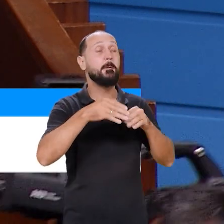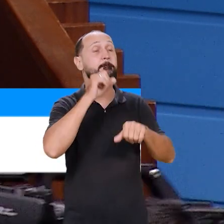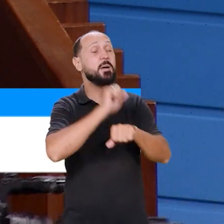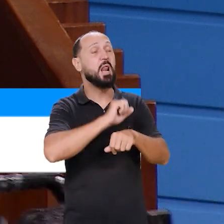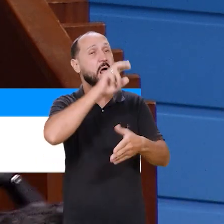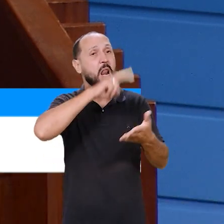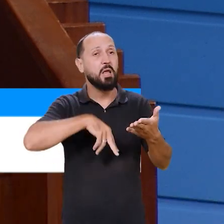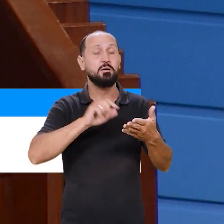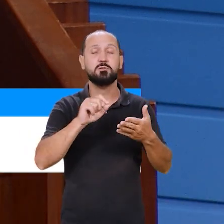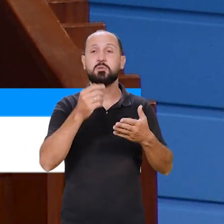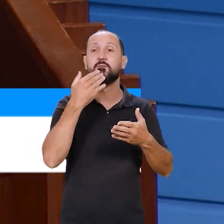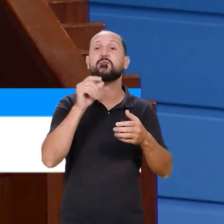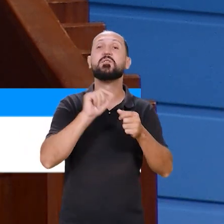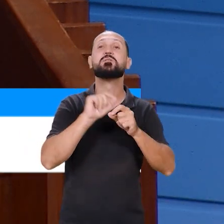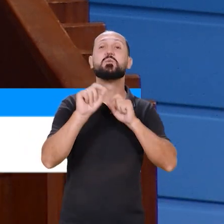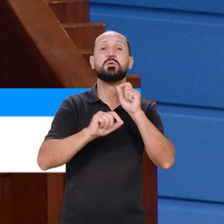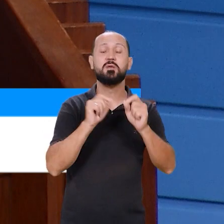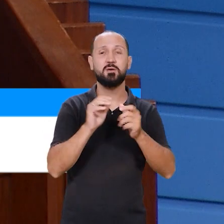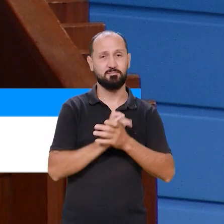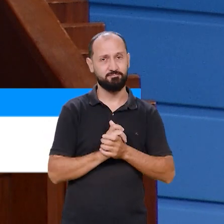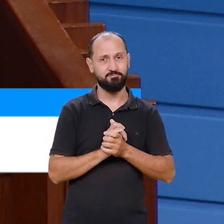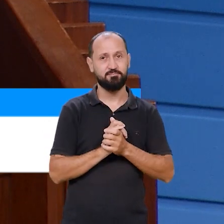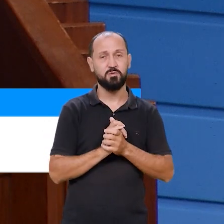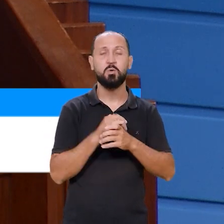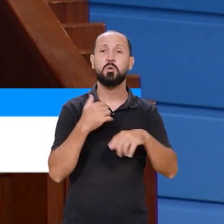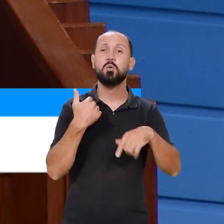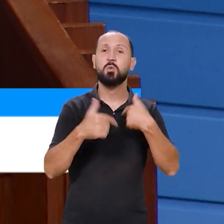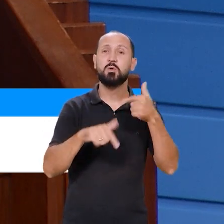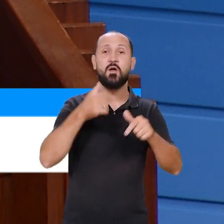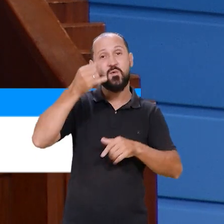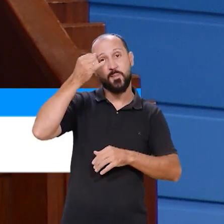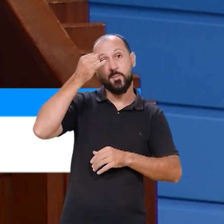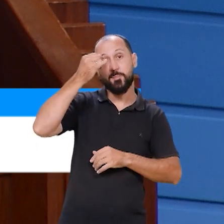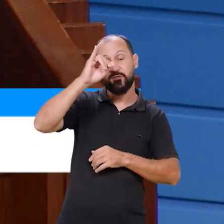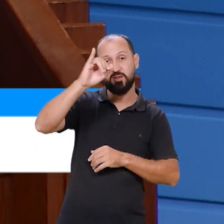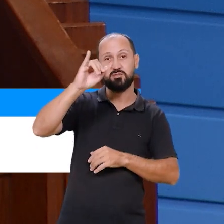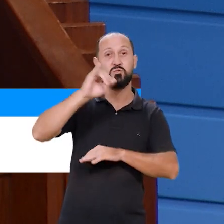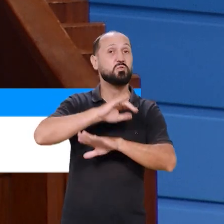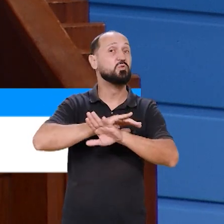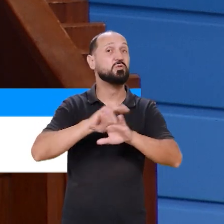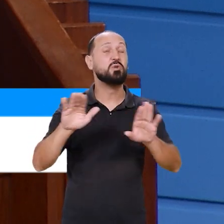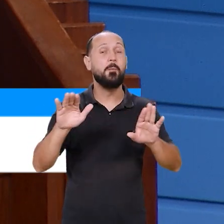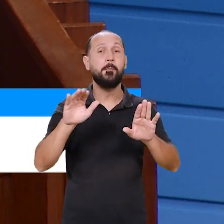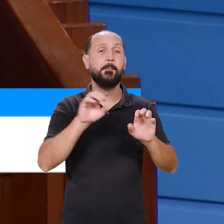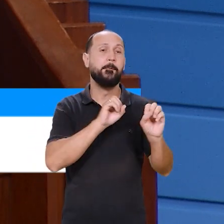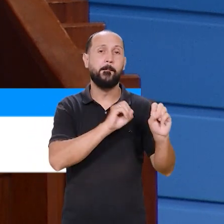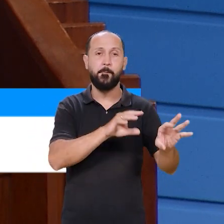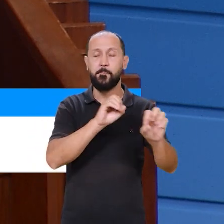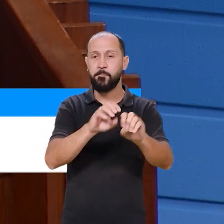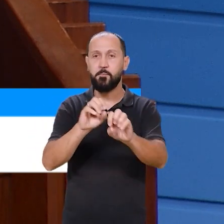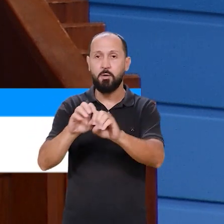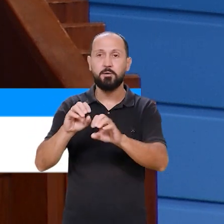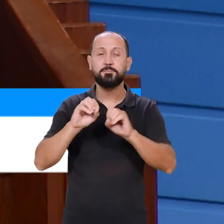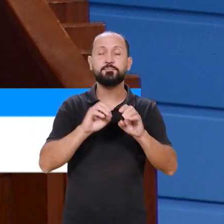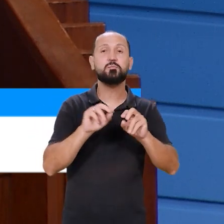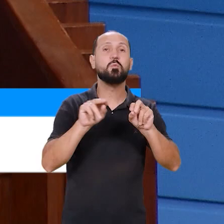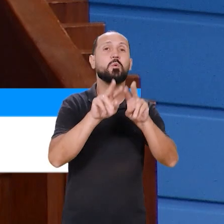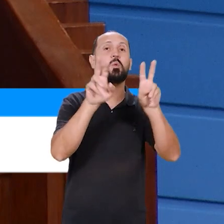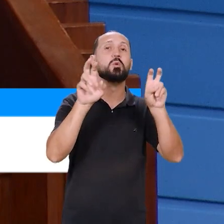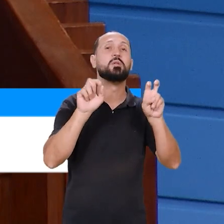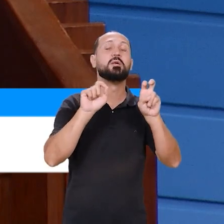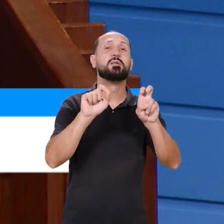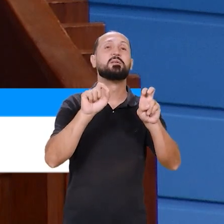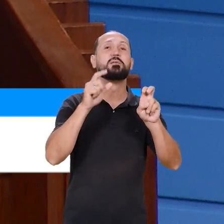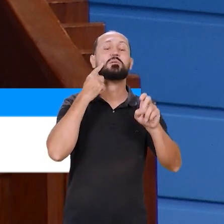ele visa apenas fazer um trabalho preventivo educativo